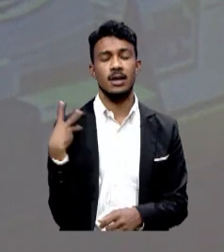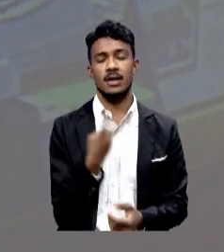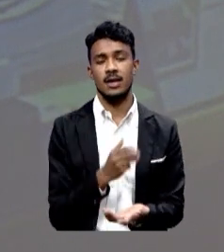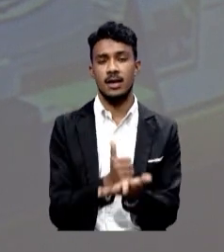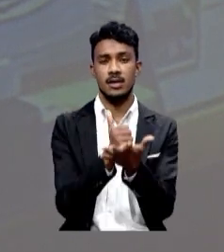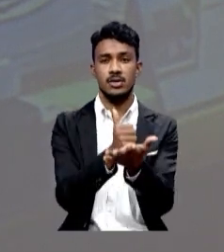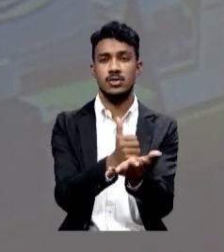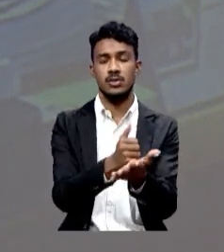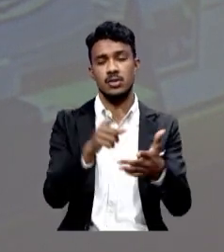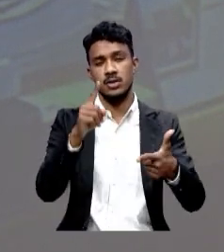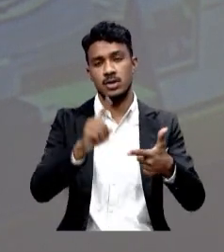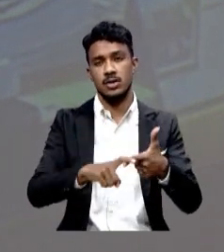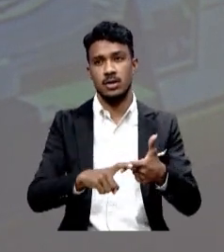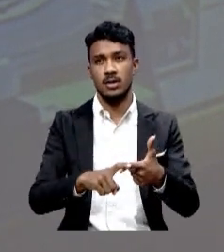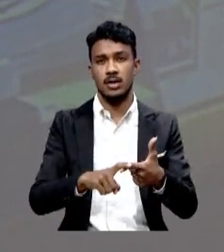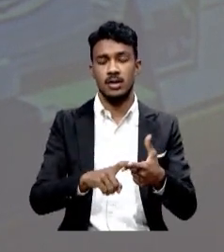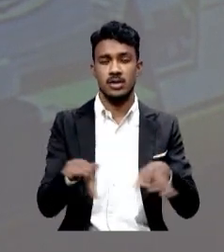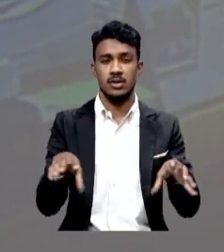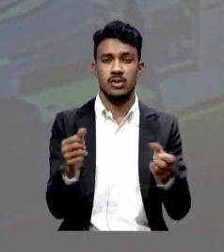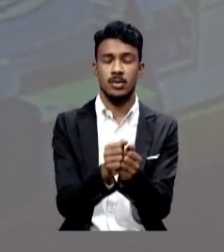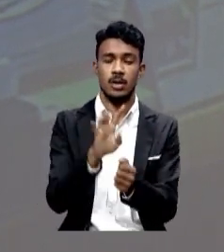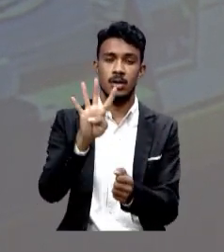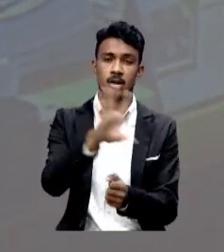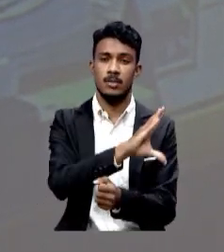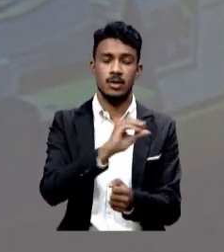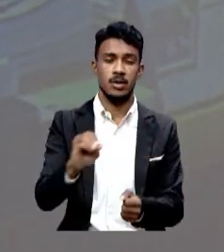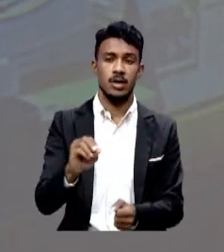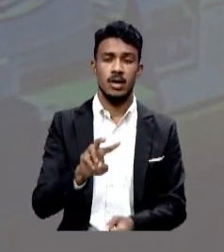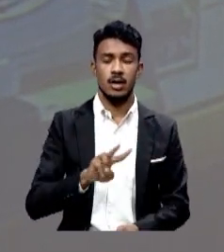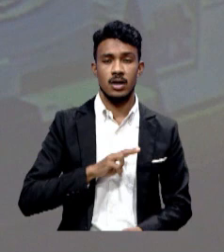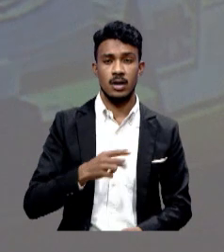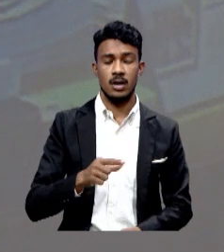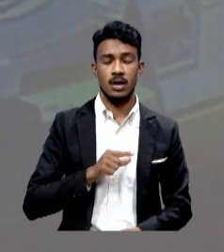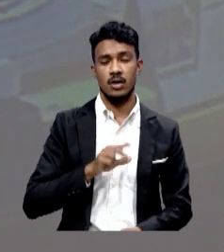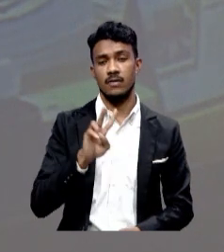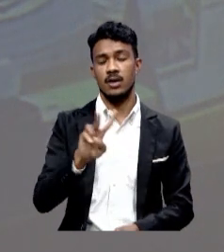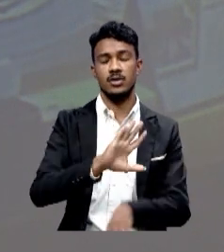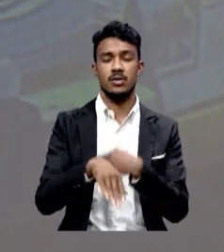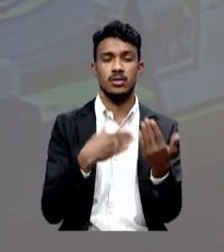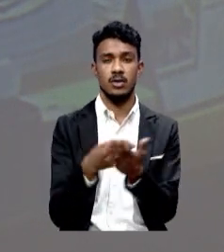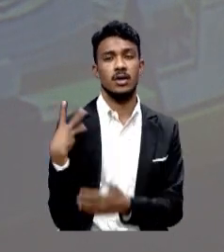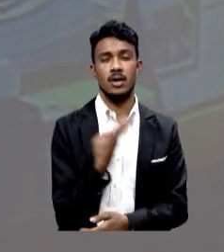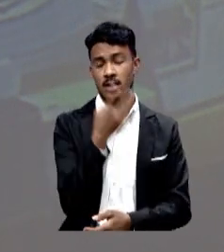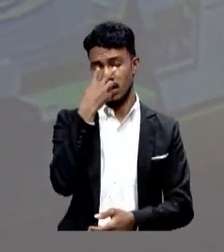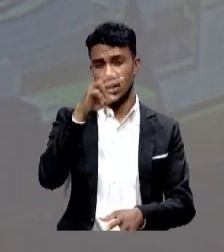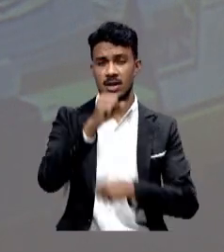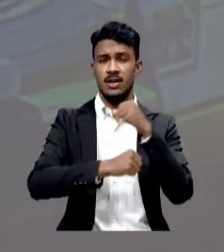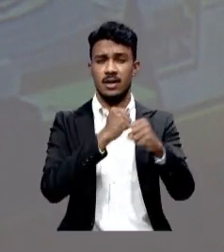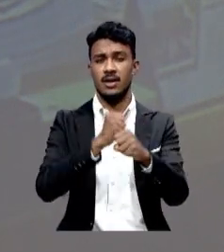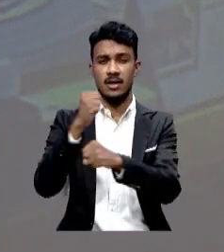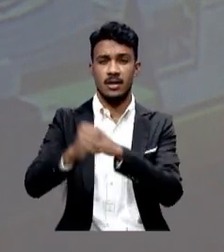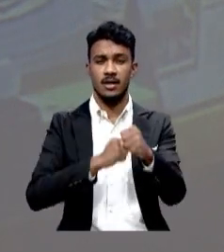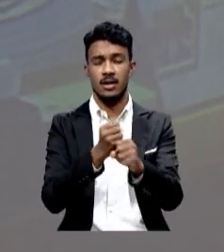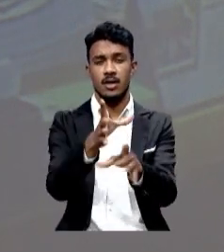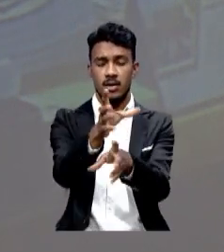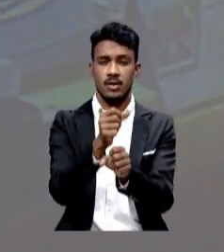segundo soberano hatne halo tratamento Guido Valadares outro. Tambay tareka tinang batinang itahudi 8 milyon